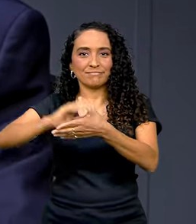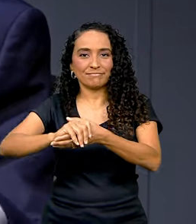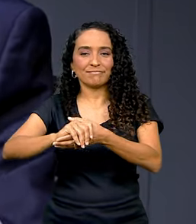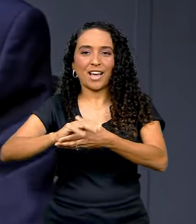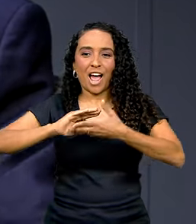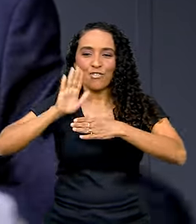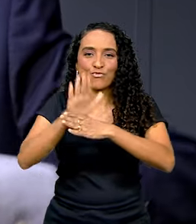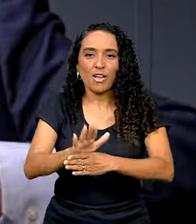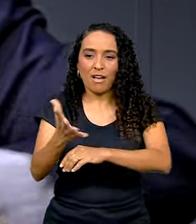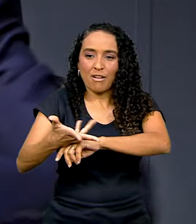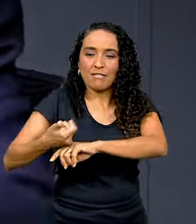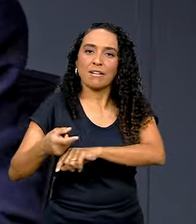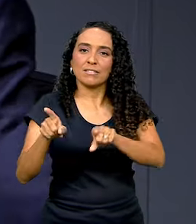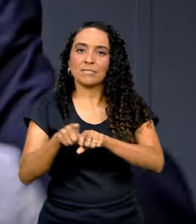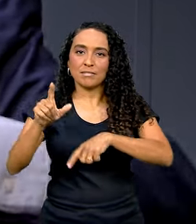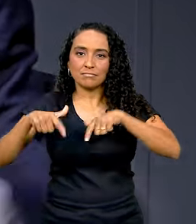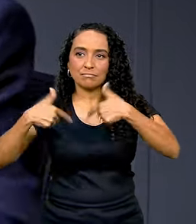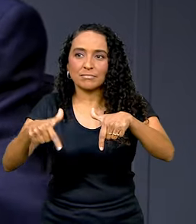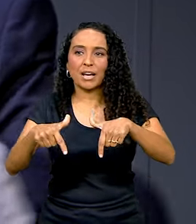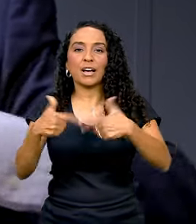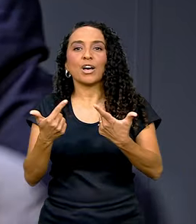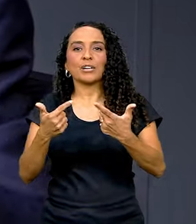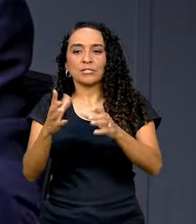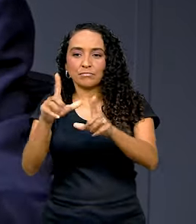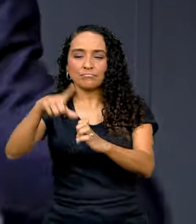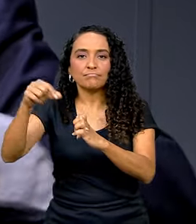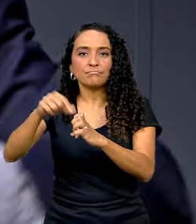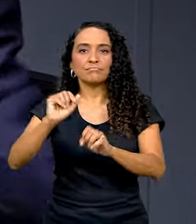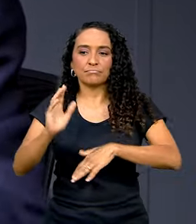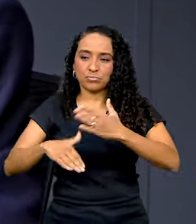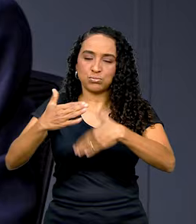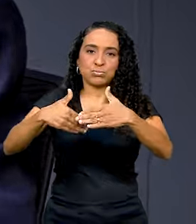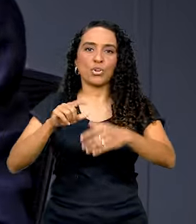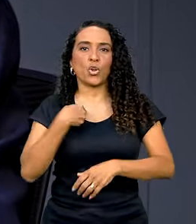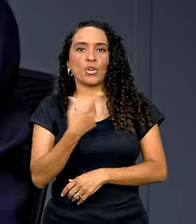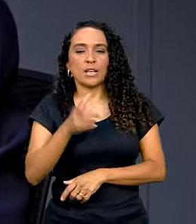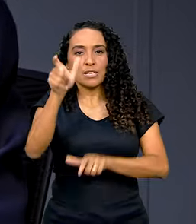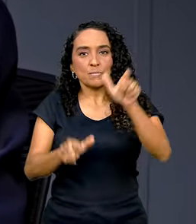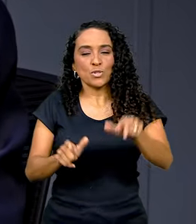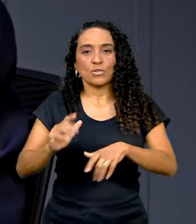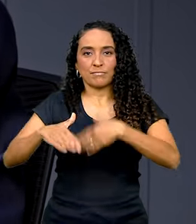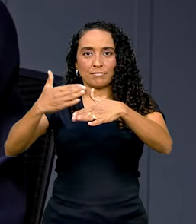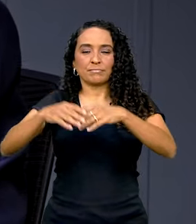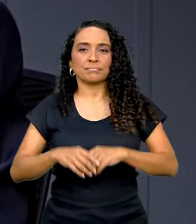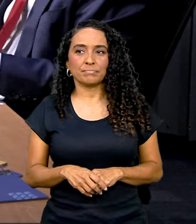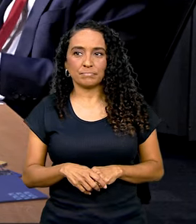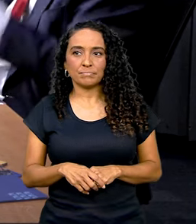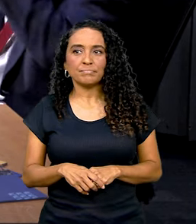mão qualificar e ali através do emprego do empreendedorismo crescer a gente quer que as pessoas